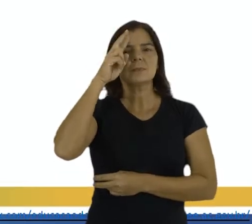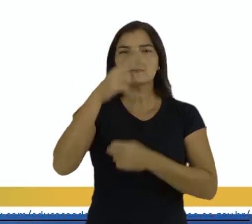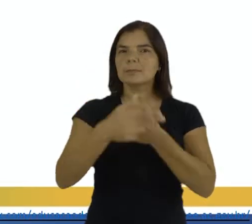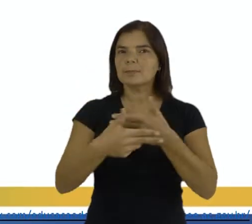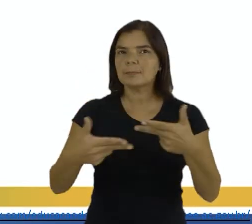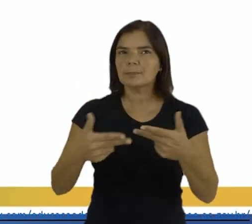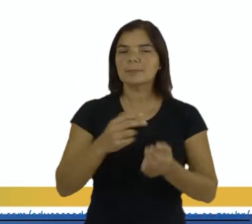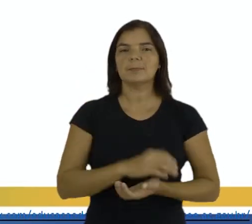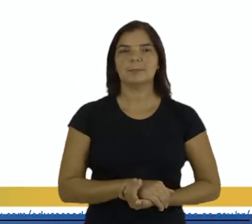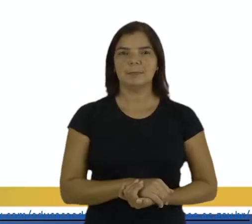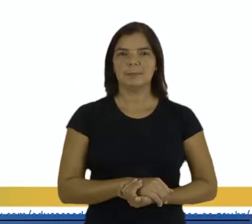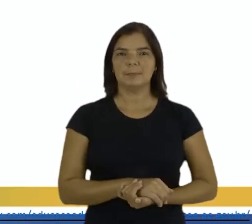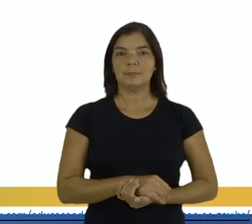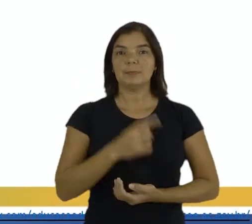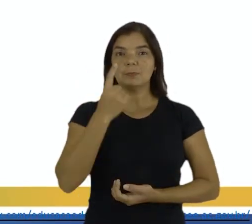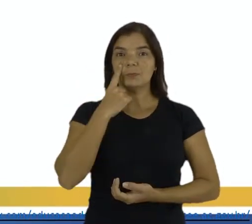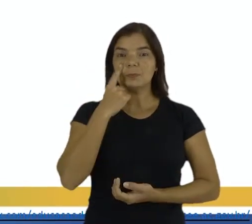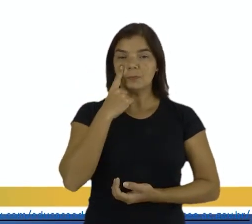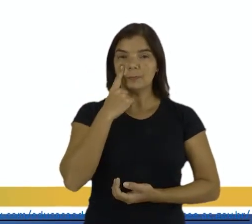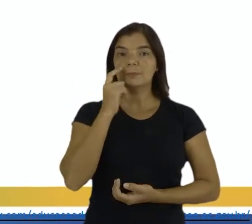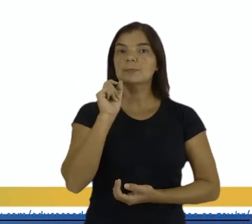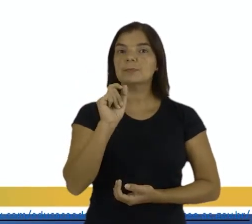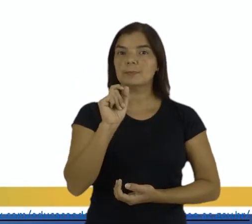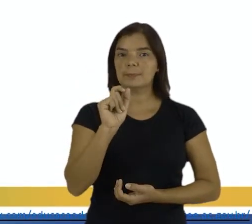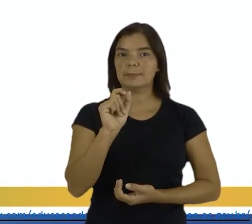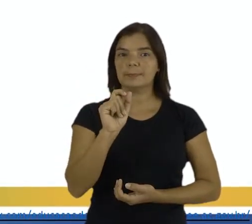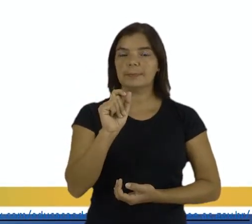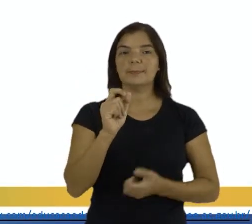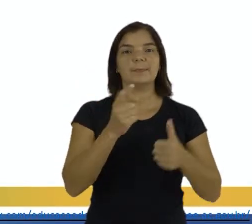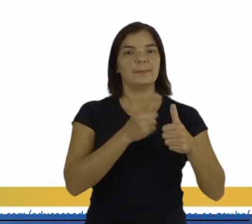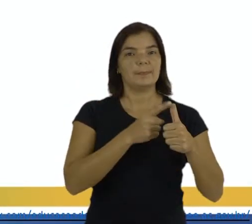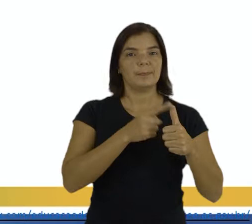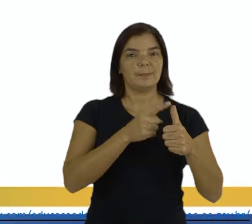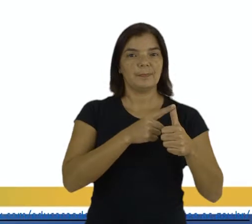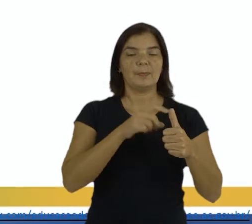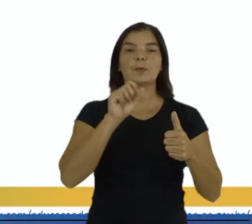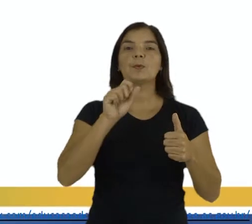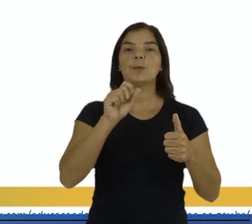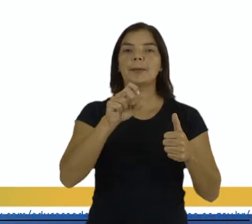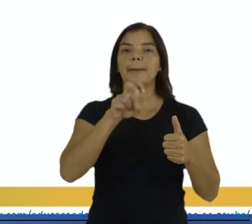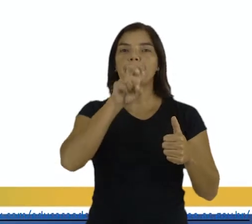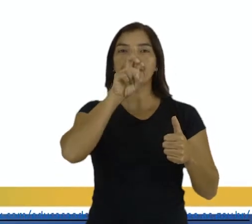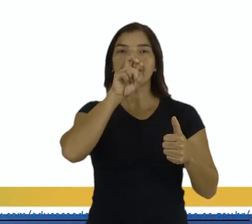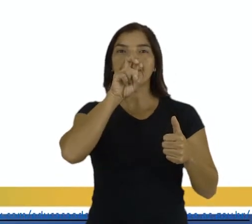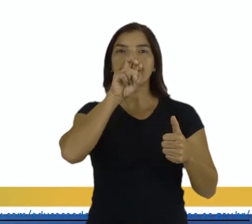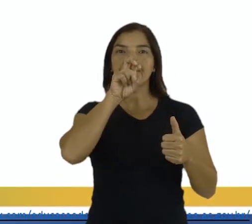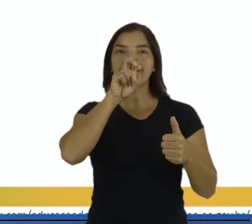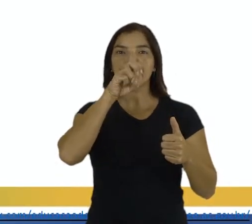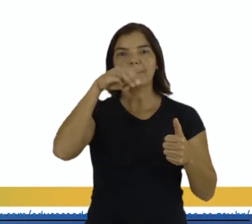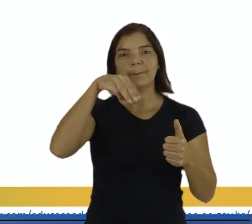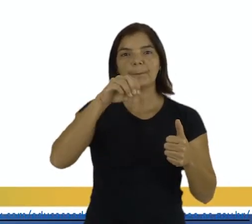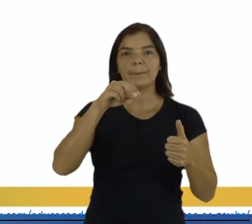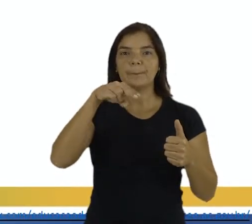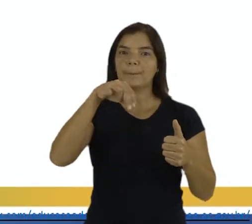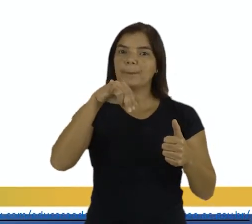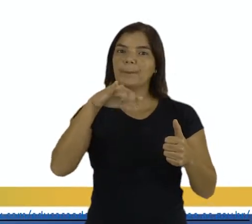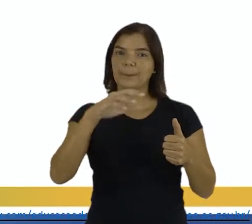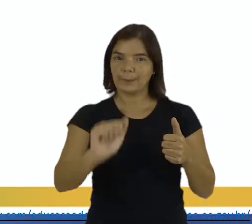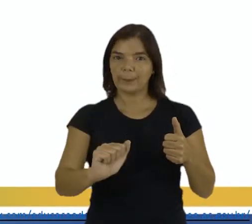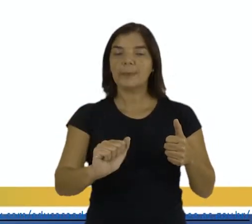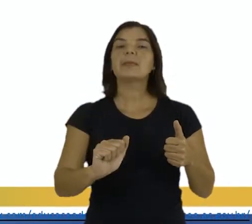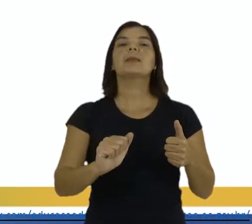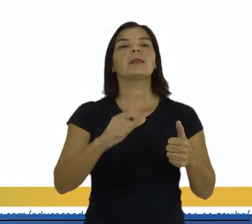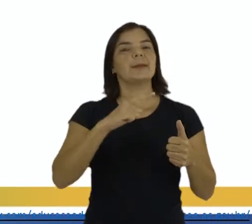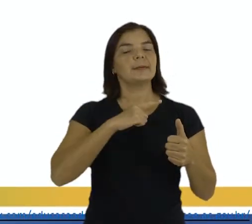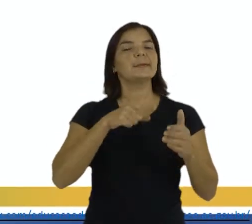coisa. Quando você está vendo aí, você está vendo a personagem Mônica, né? Quem são essas personagens que você está vendo, né? Nós